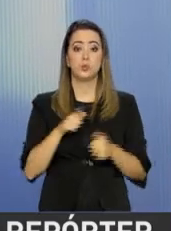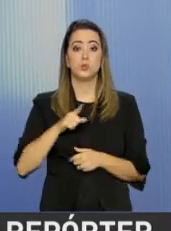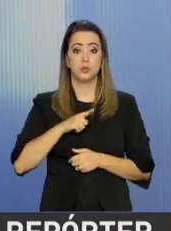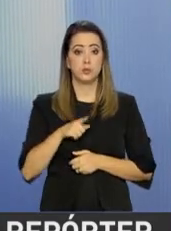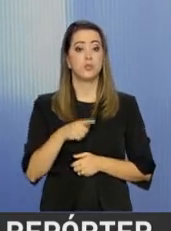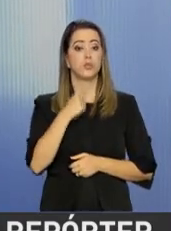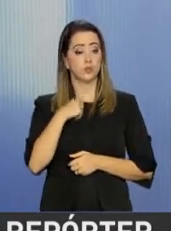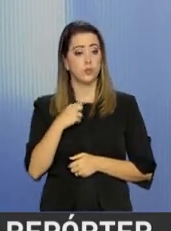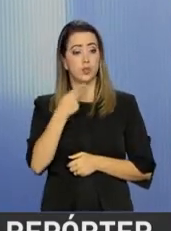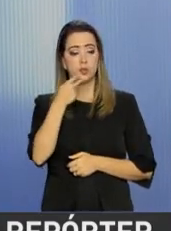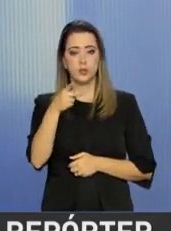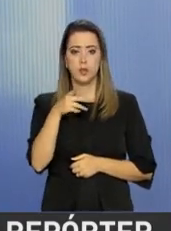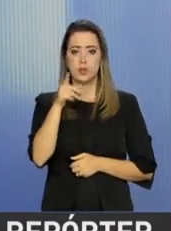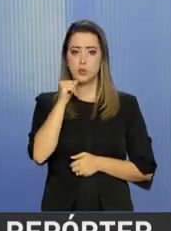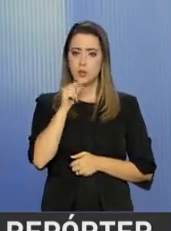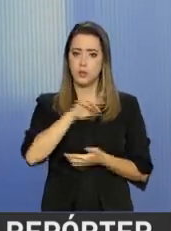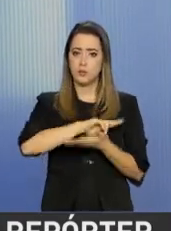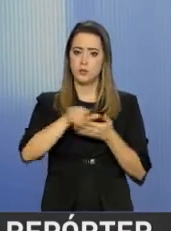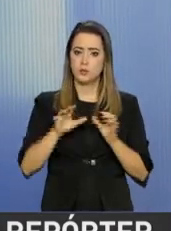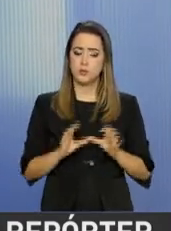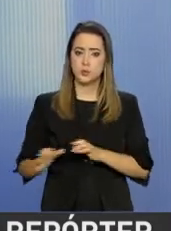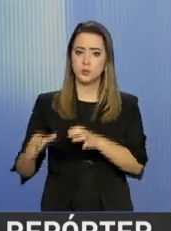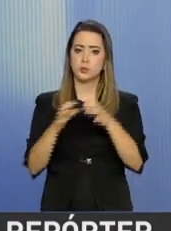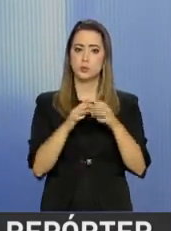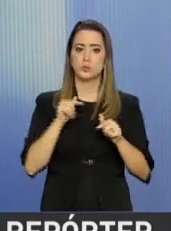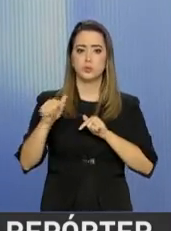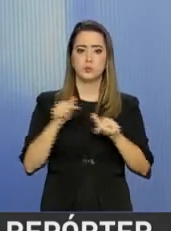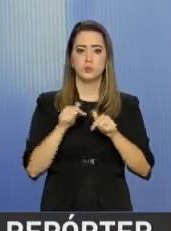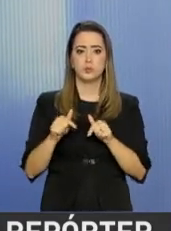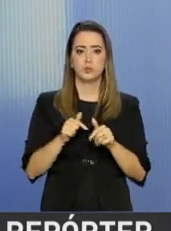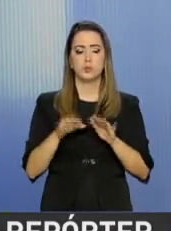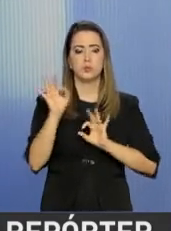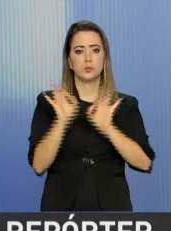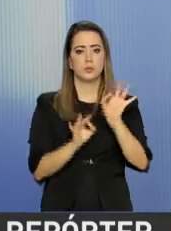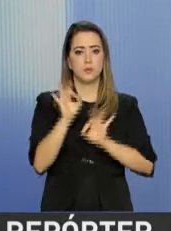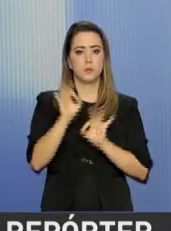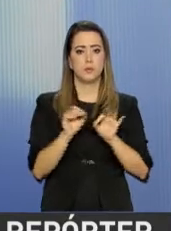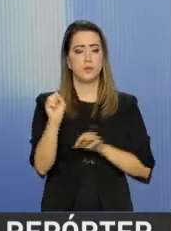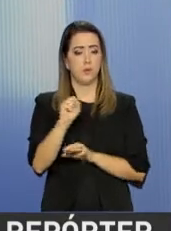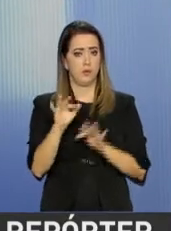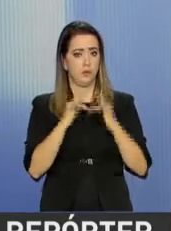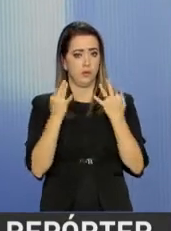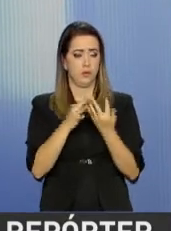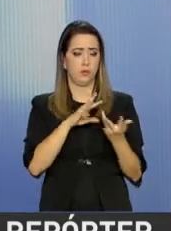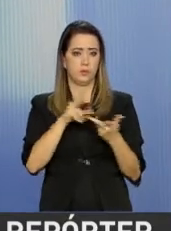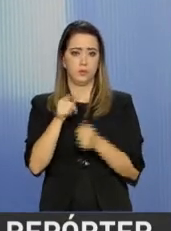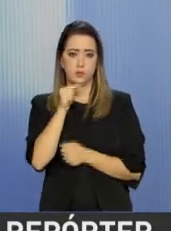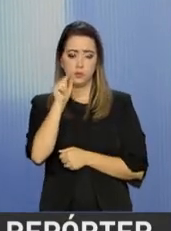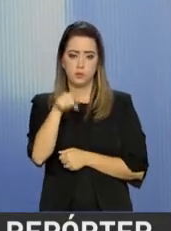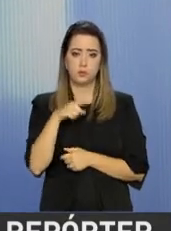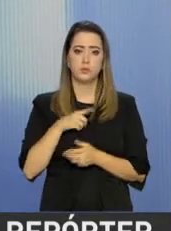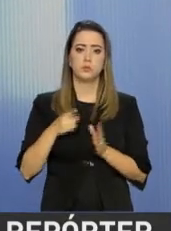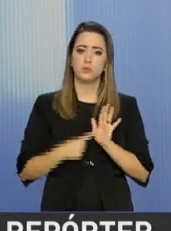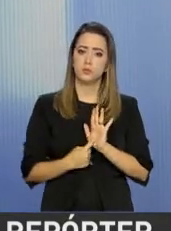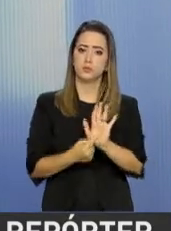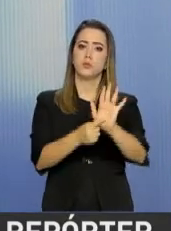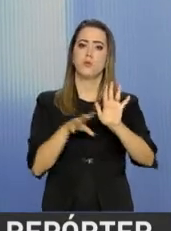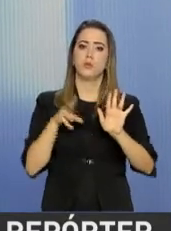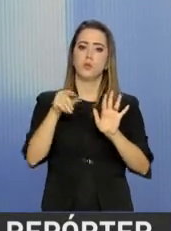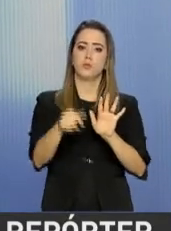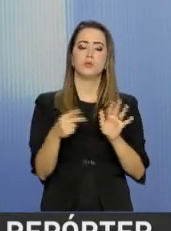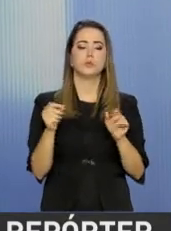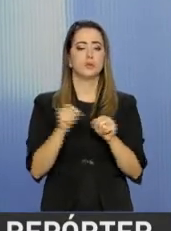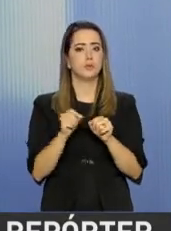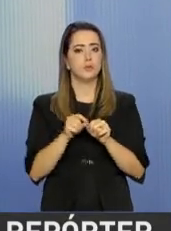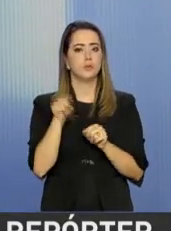falar sobre água. Certamente esses múltiplos atores que fazem a grade da programação do 8º Fórum Mundial da Água têm muito a contar sobre tudo aquilo que